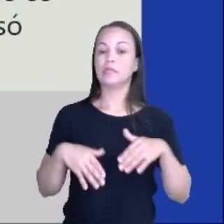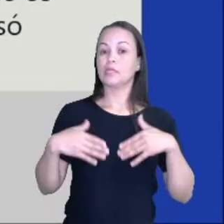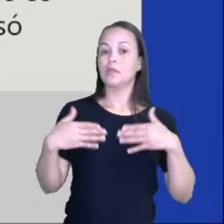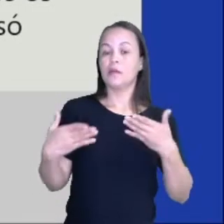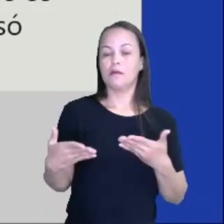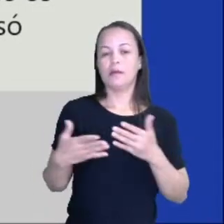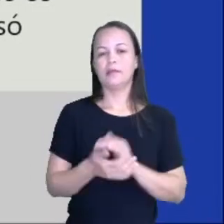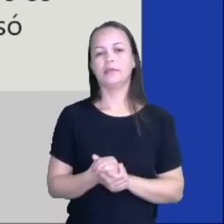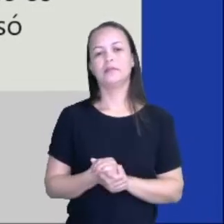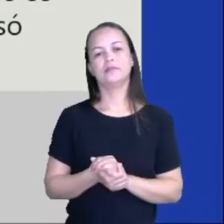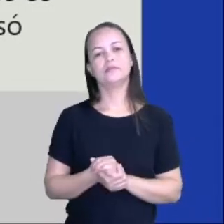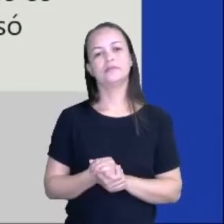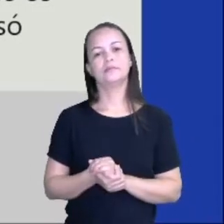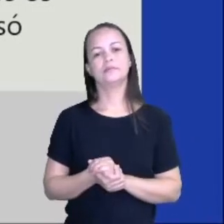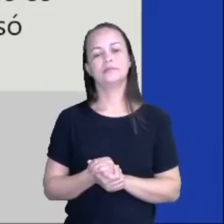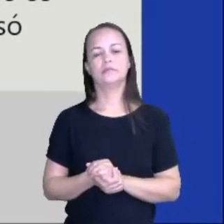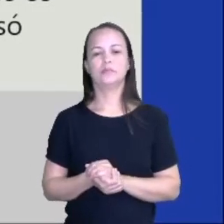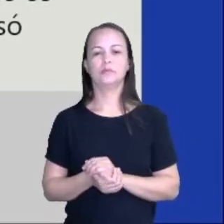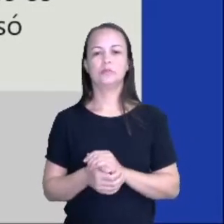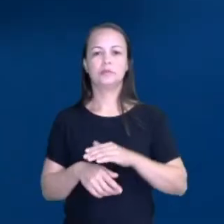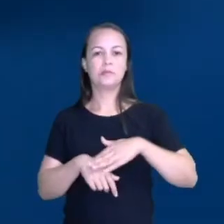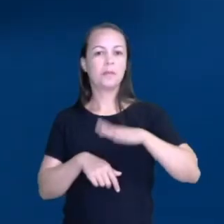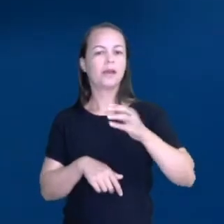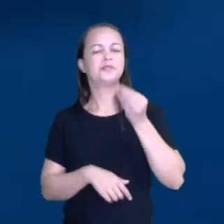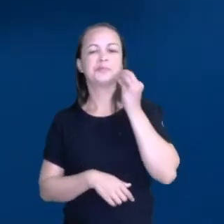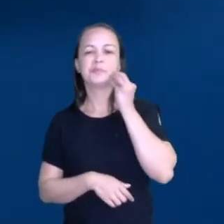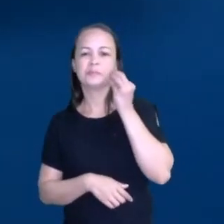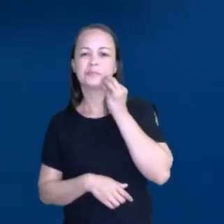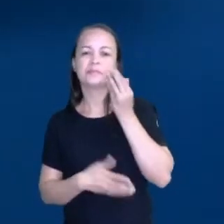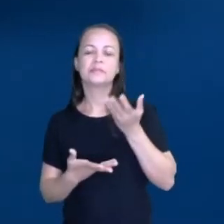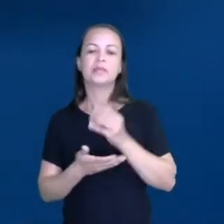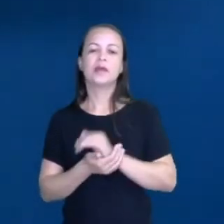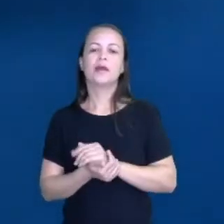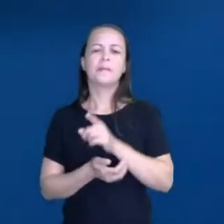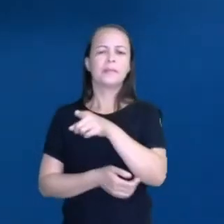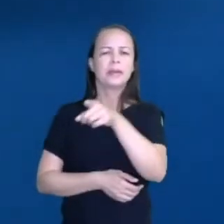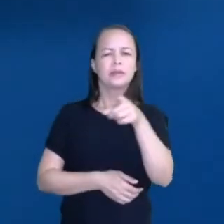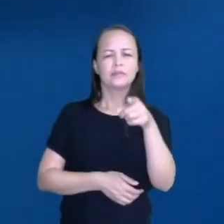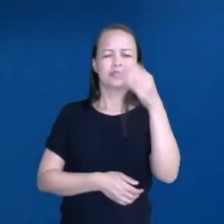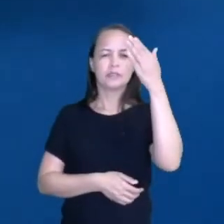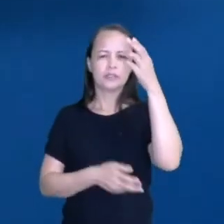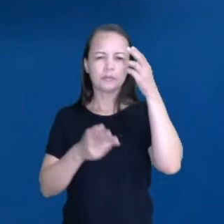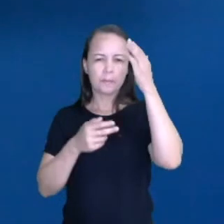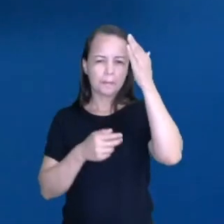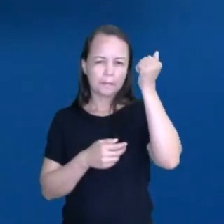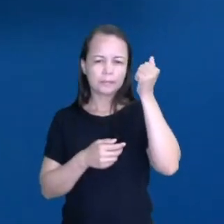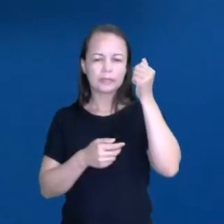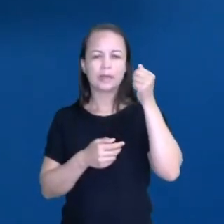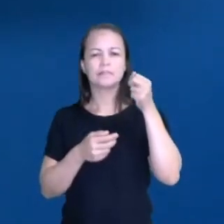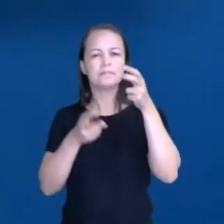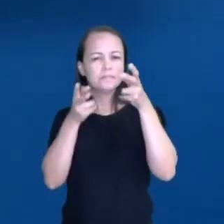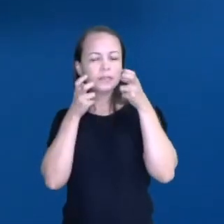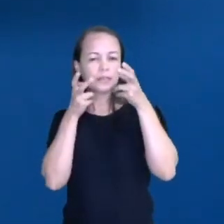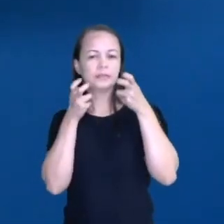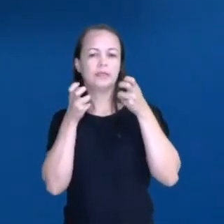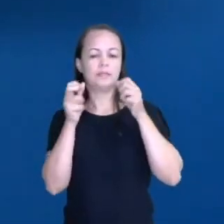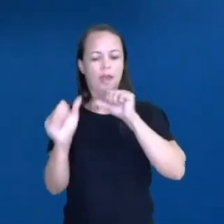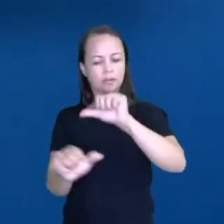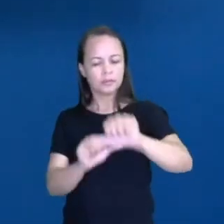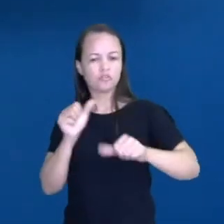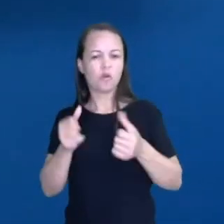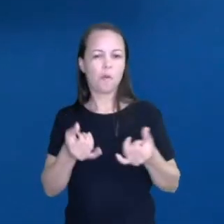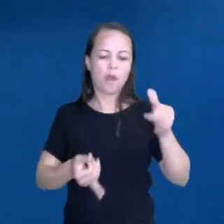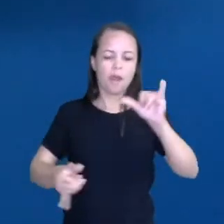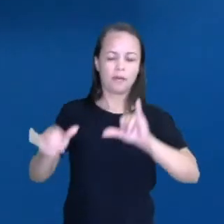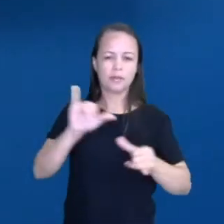Aí vamos de mais um experimento para que você perceba, né, essa transformação